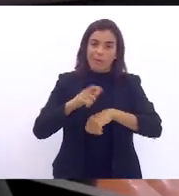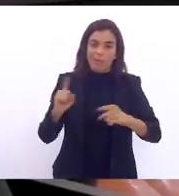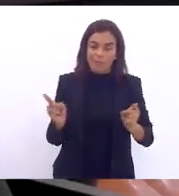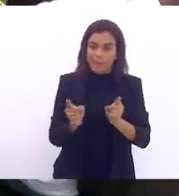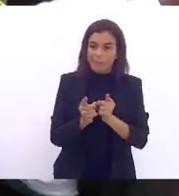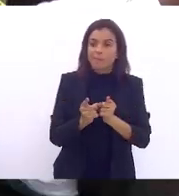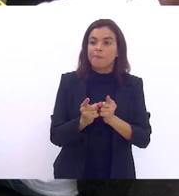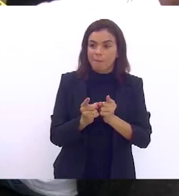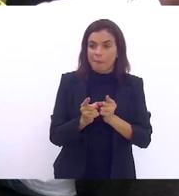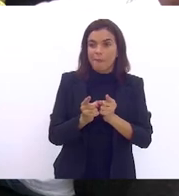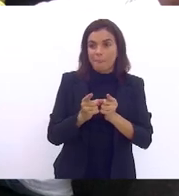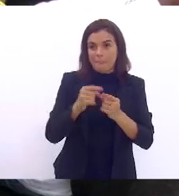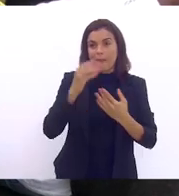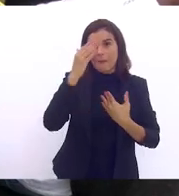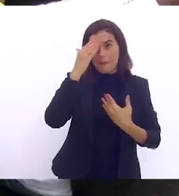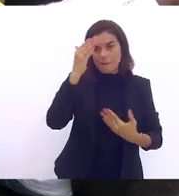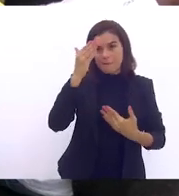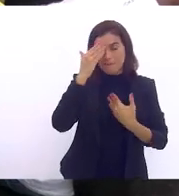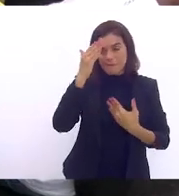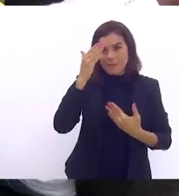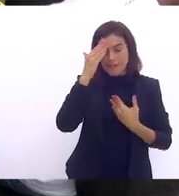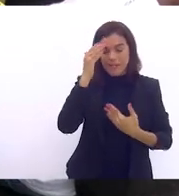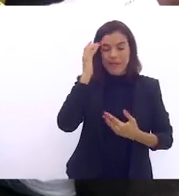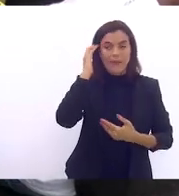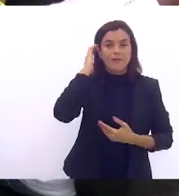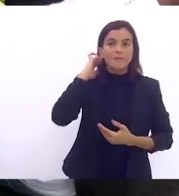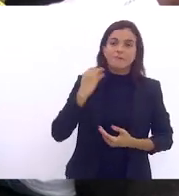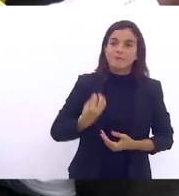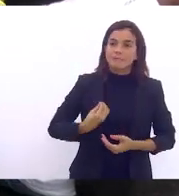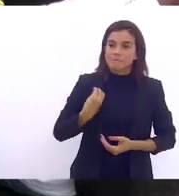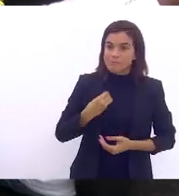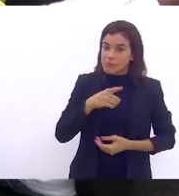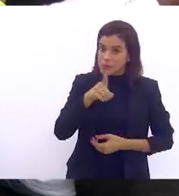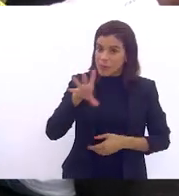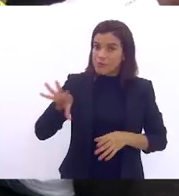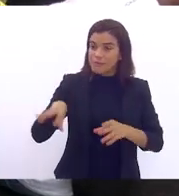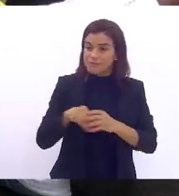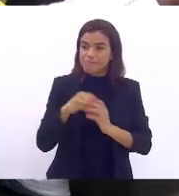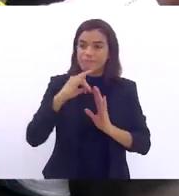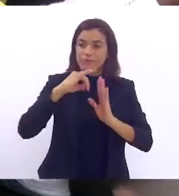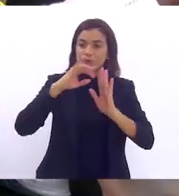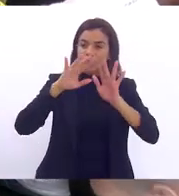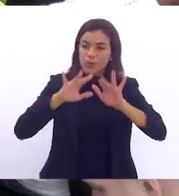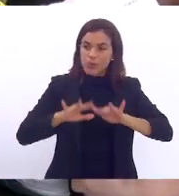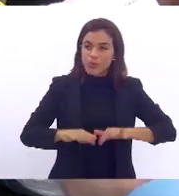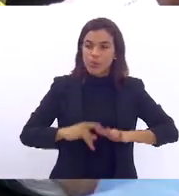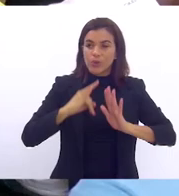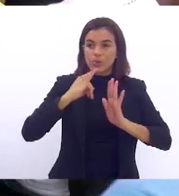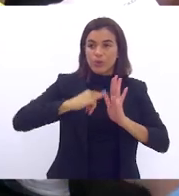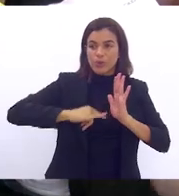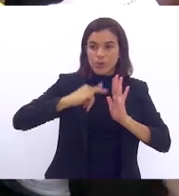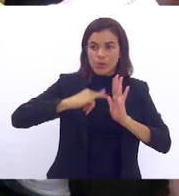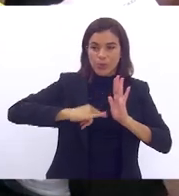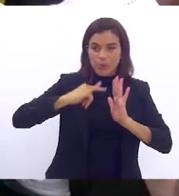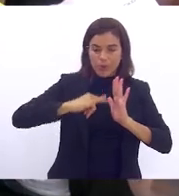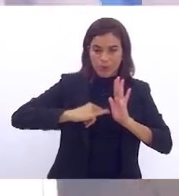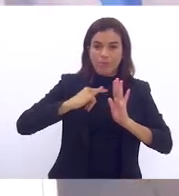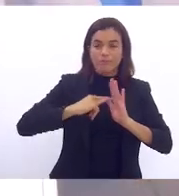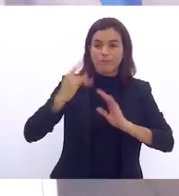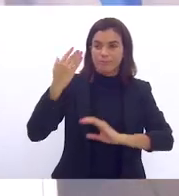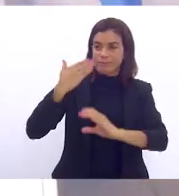para cumprir Obrigado Dr Maurício pela presença do senhor o senhor vai fazer parte também do documento final para que possamos enviar